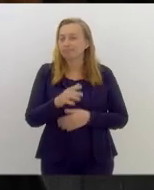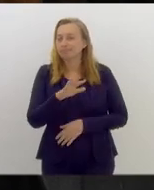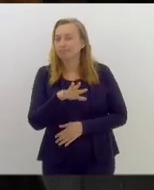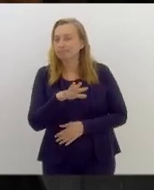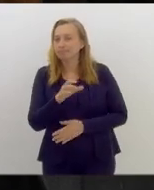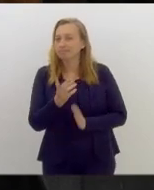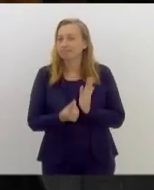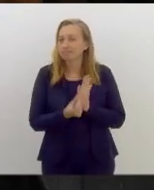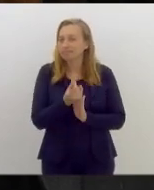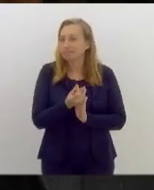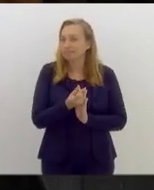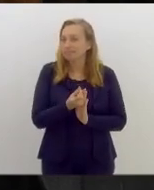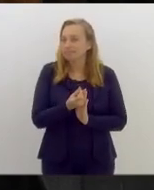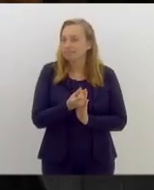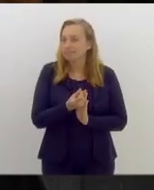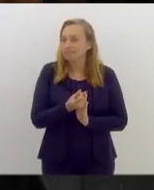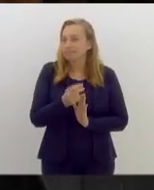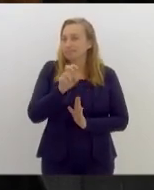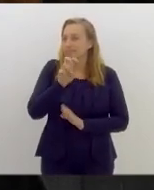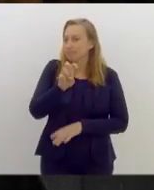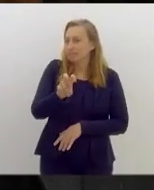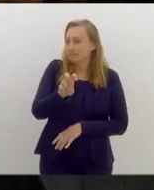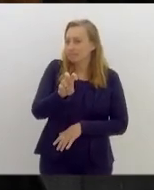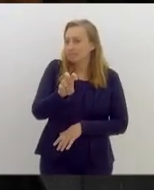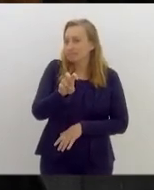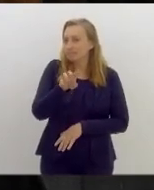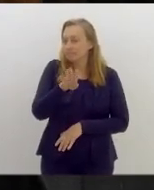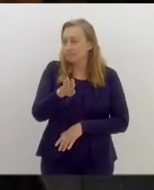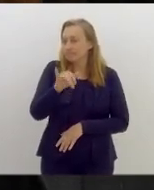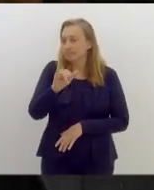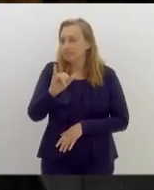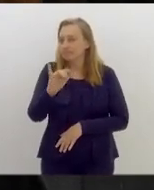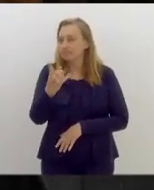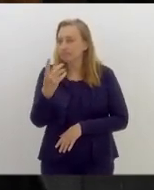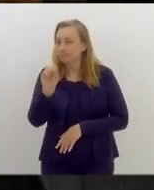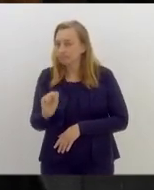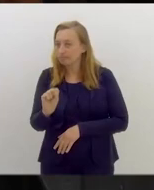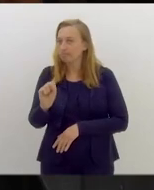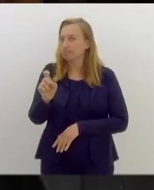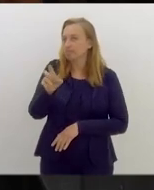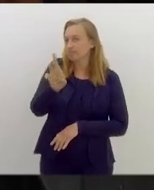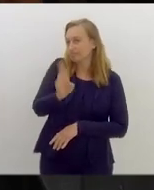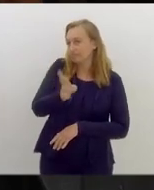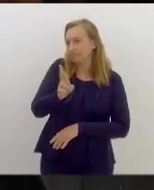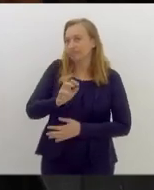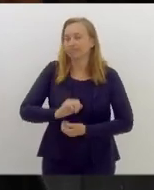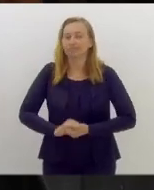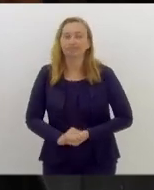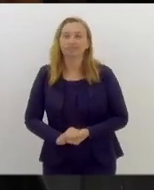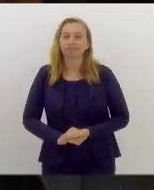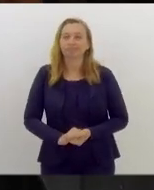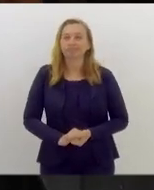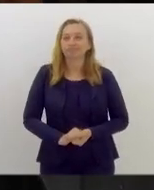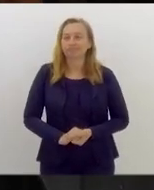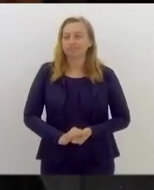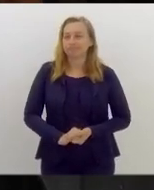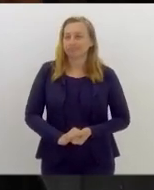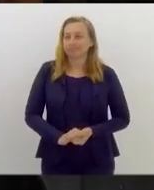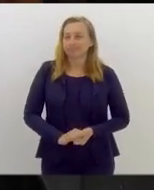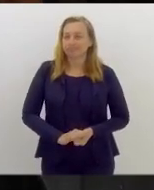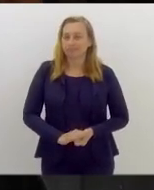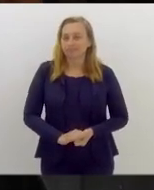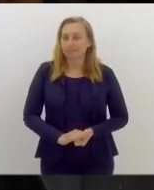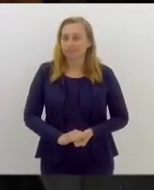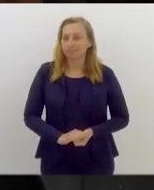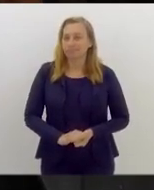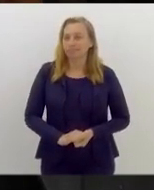nosso orçamento de 5 bilhões de reais.